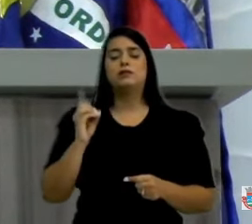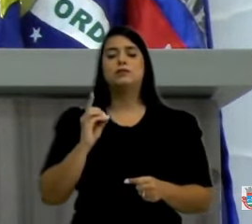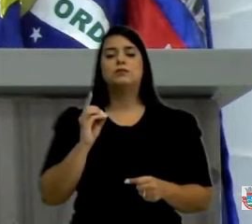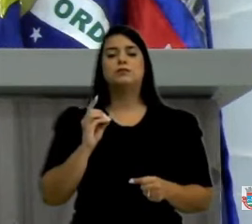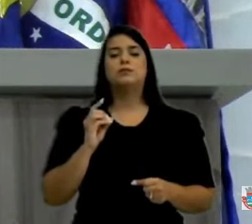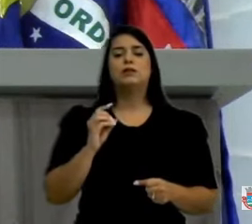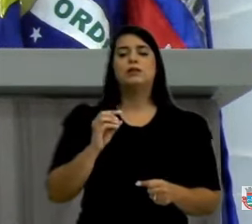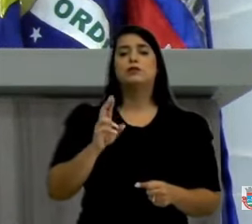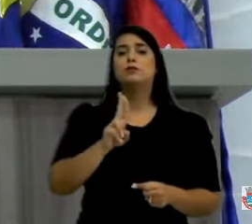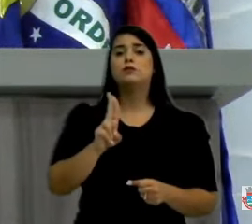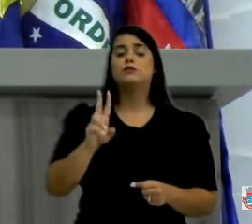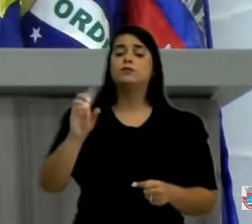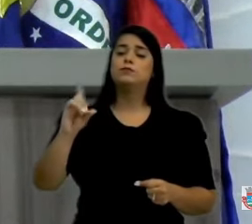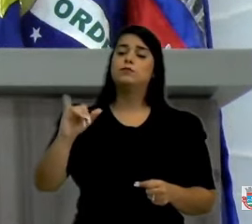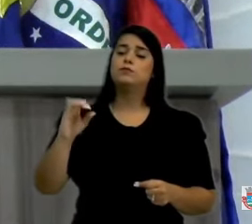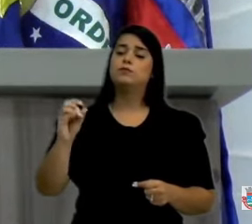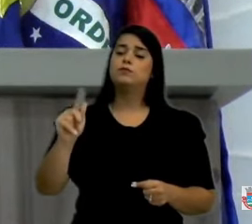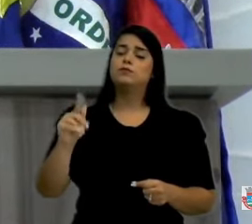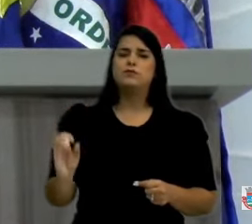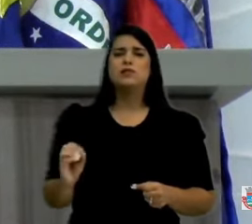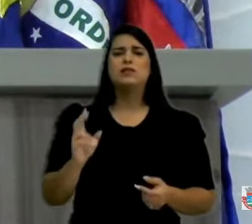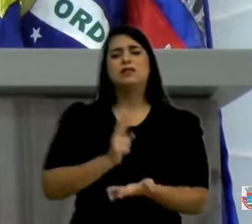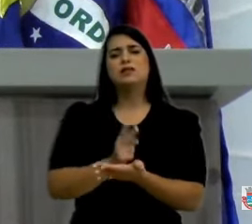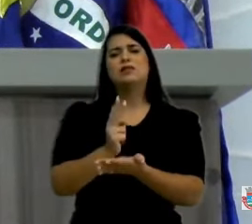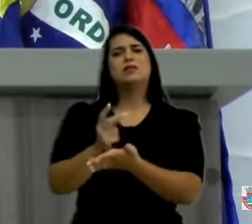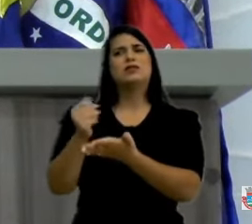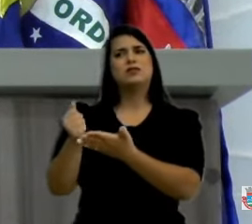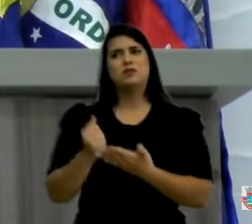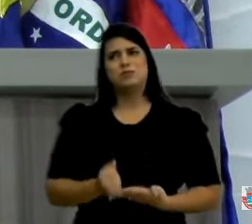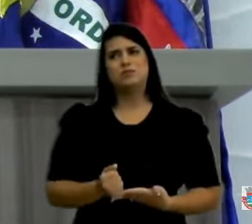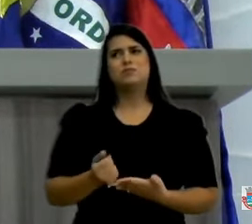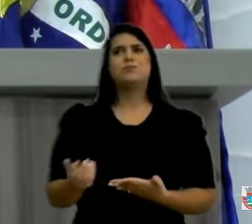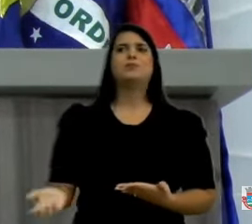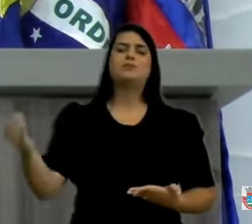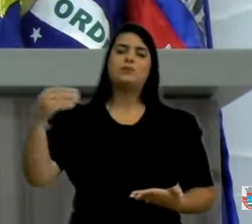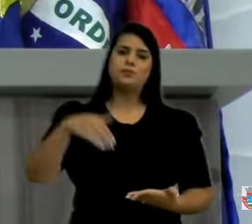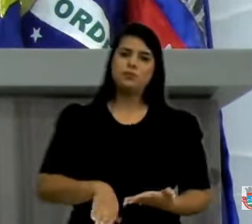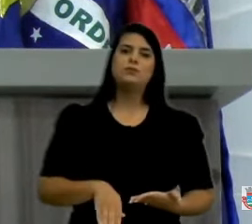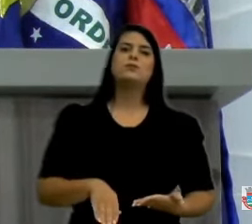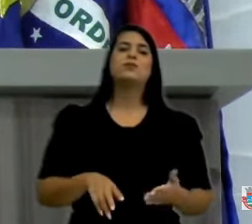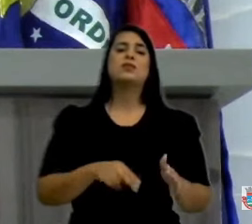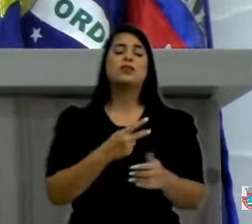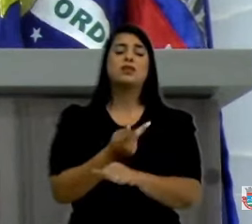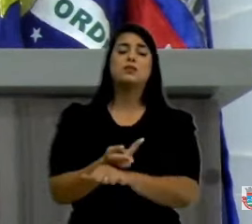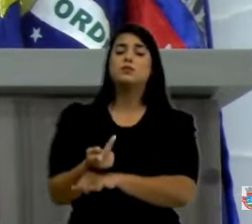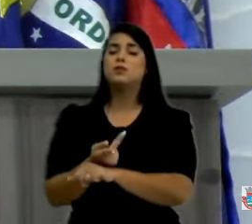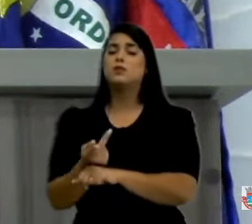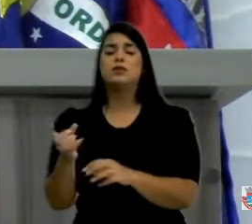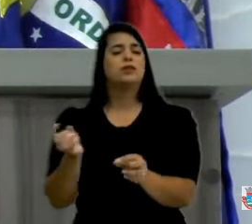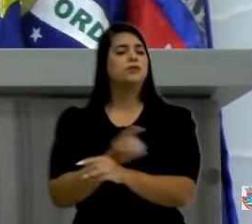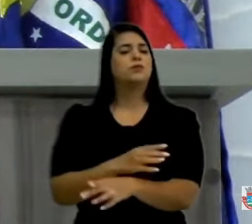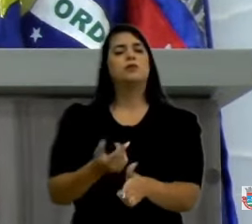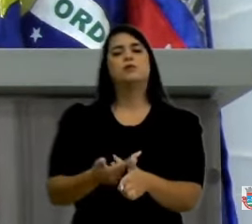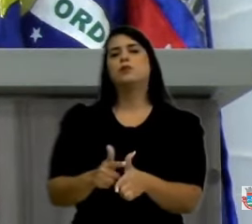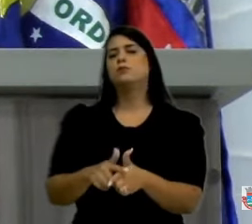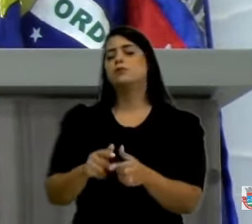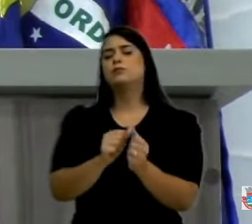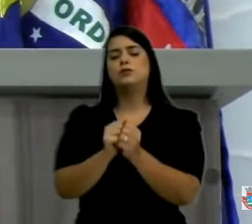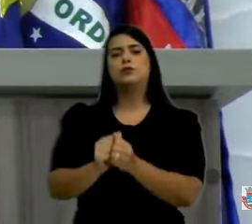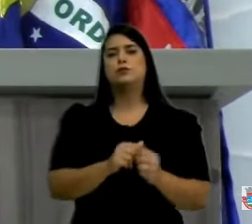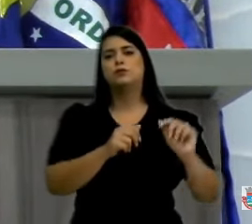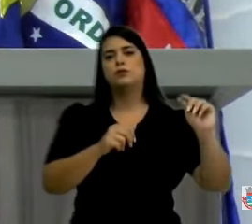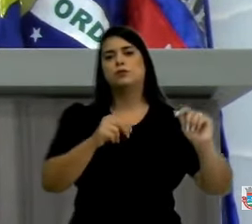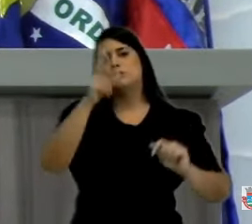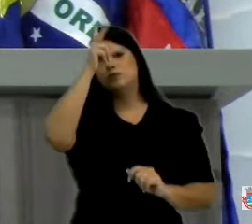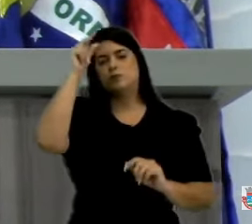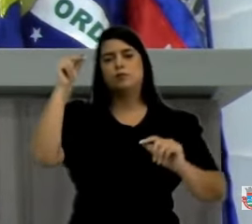e quantas vezes ele está aqui presente buscando solução junto com o prefeito Alexandre Batité, Paulo Renato e toda a sua equipe